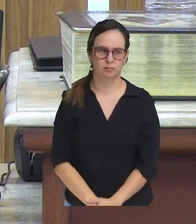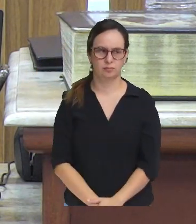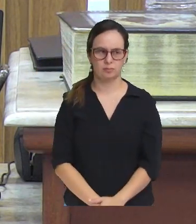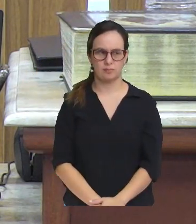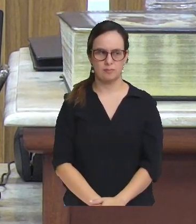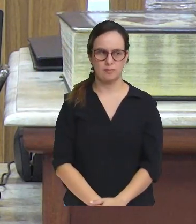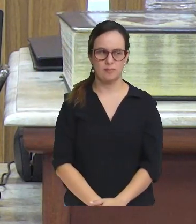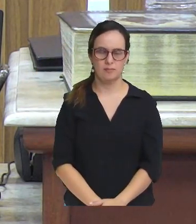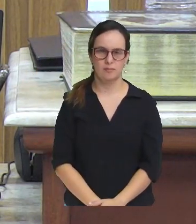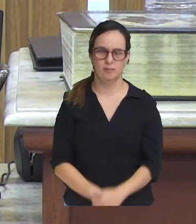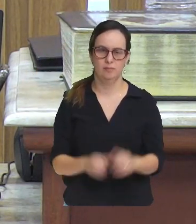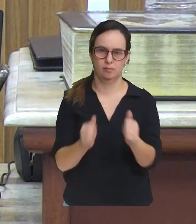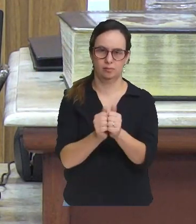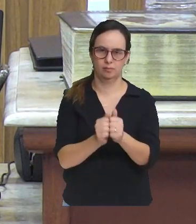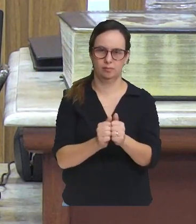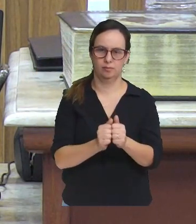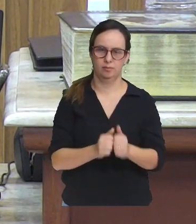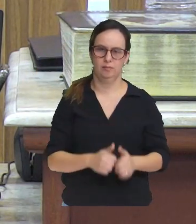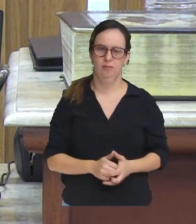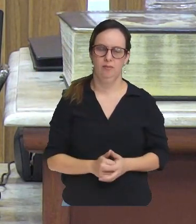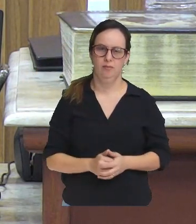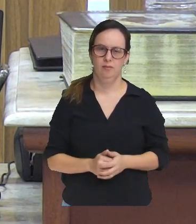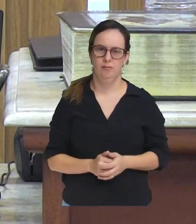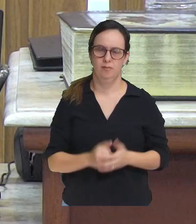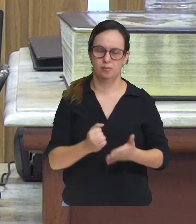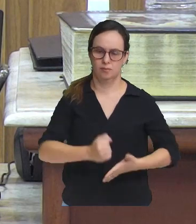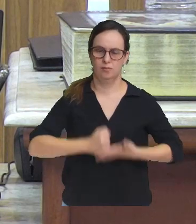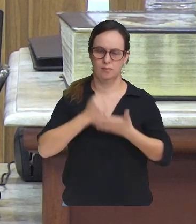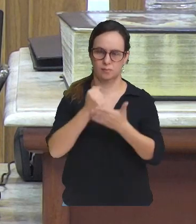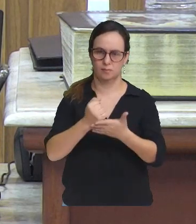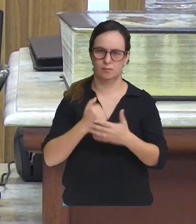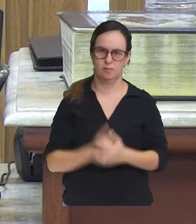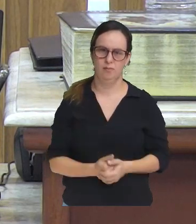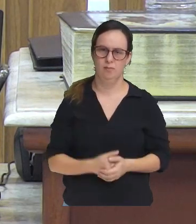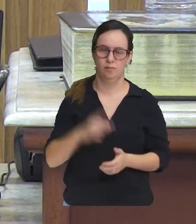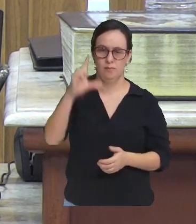muito para a economia de energia do erário público.